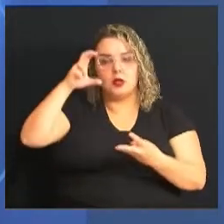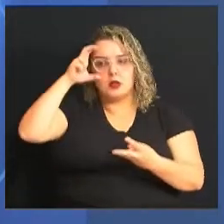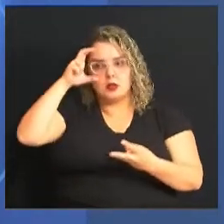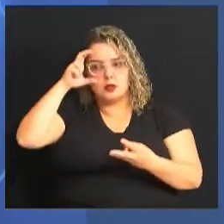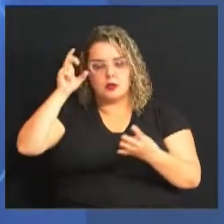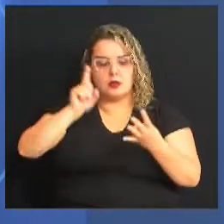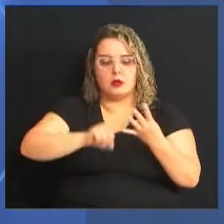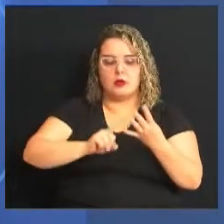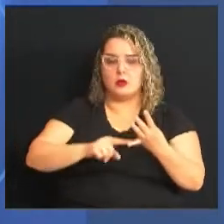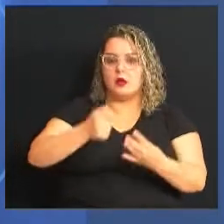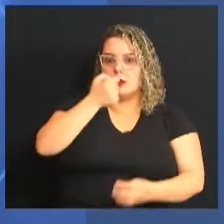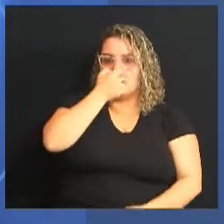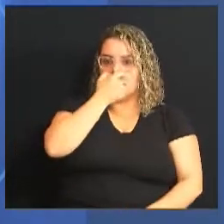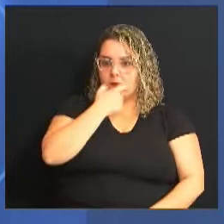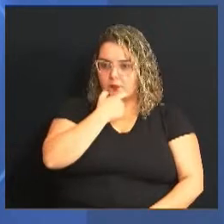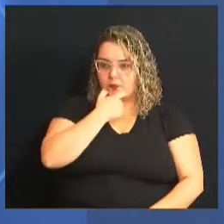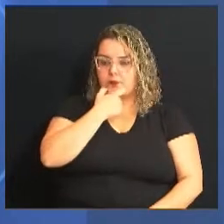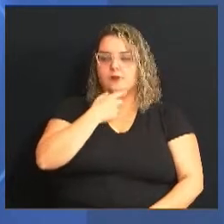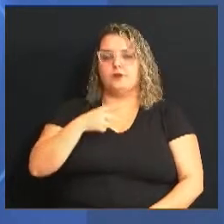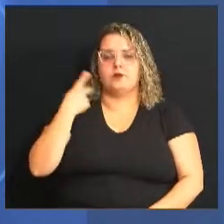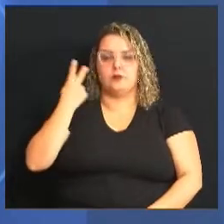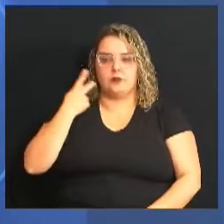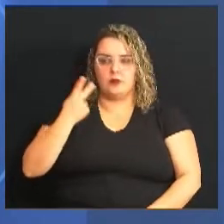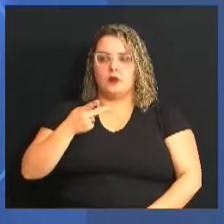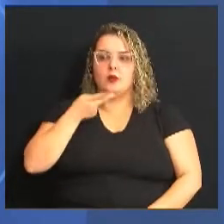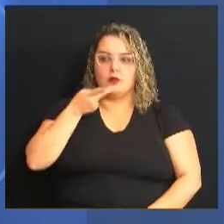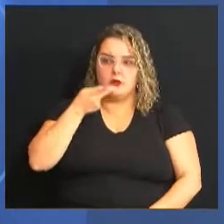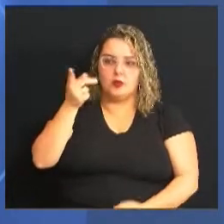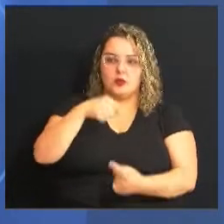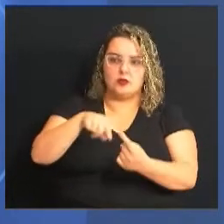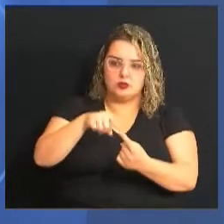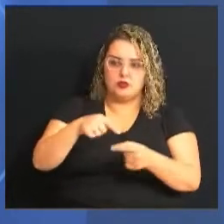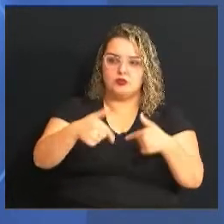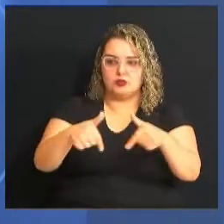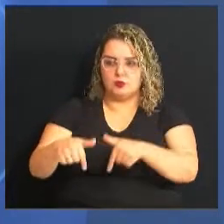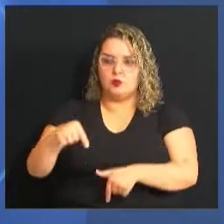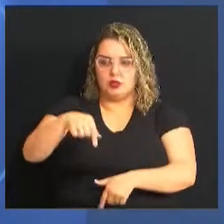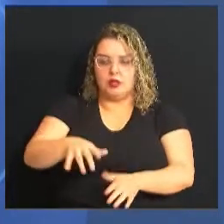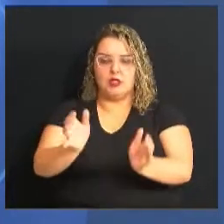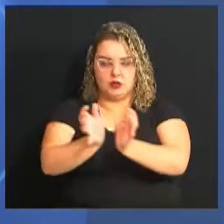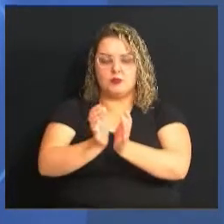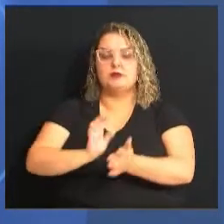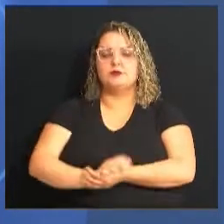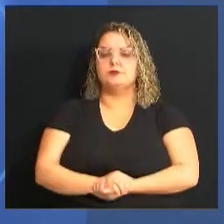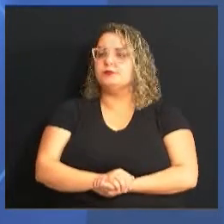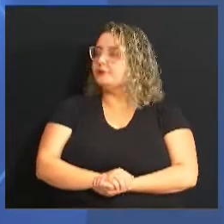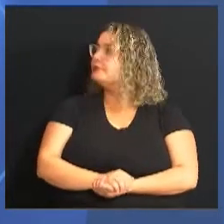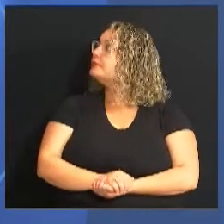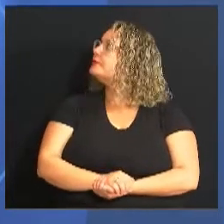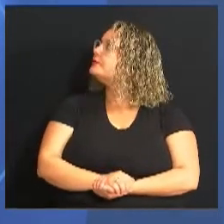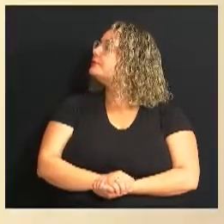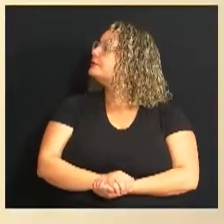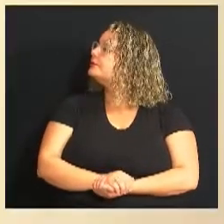Marrom Cunha. O parlamentar falou dos objetivos do trabalho desta comissão.